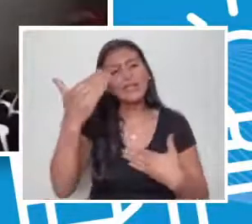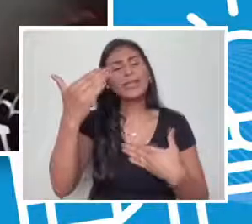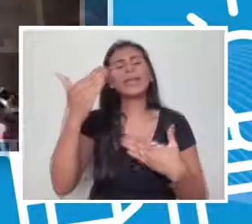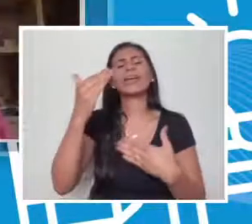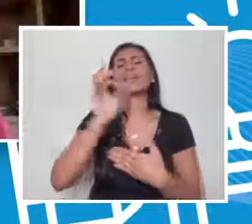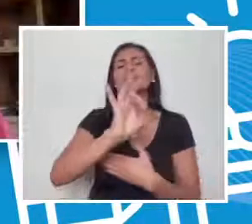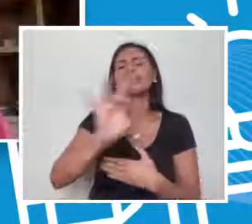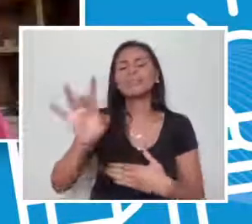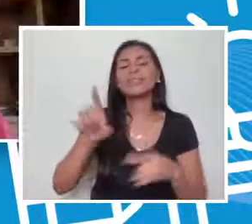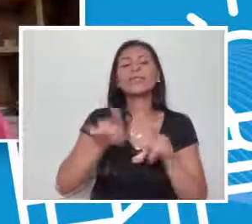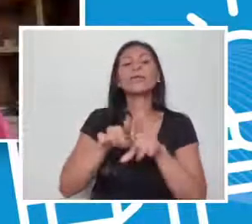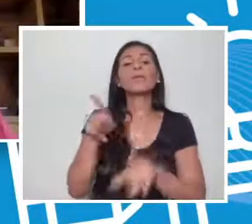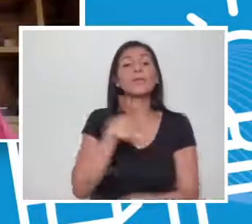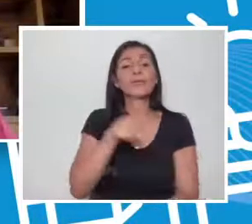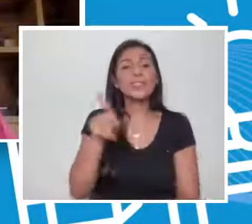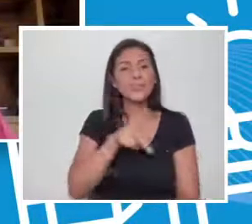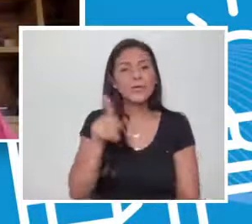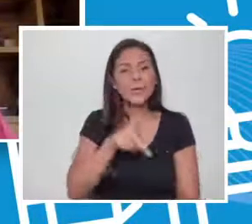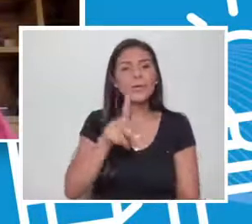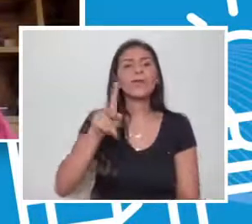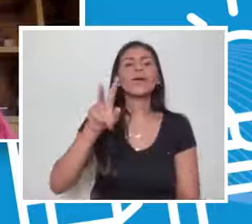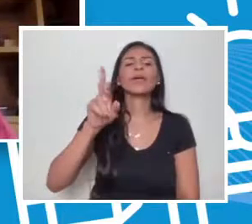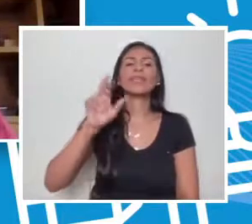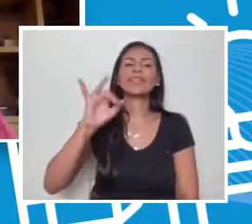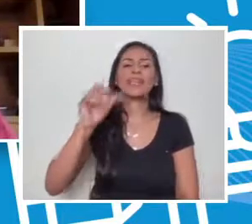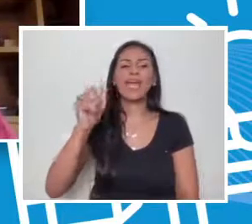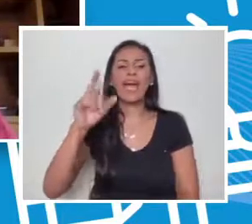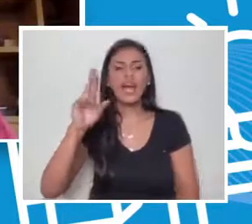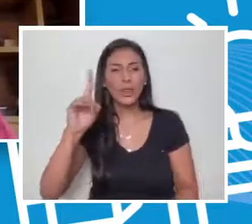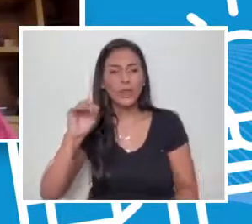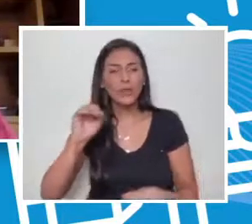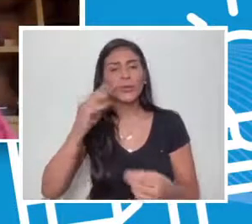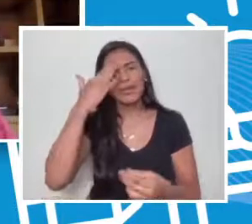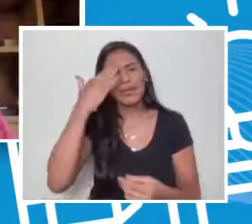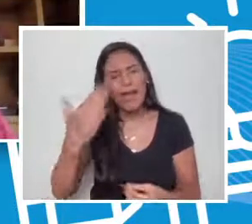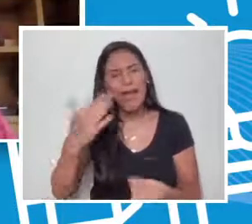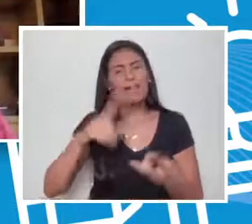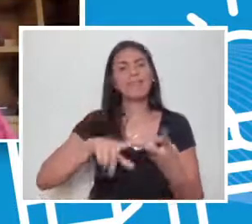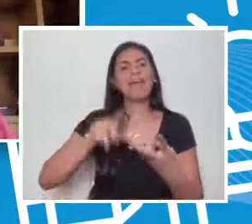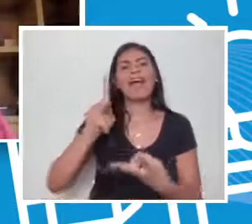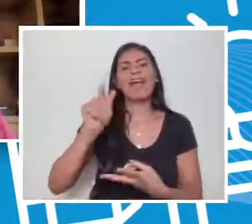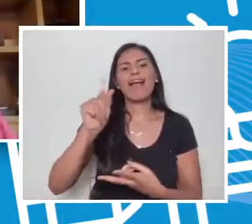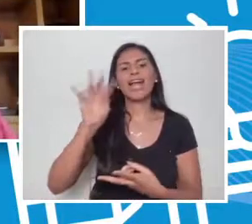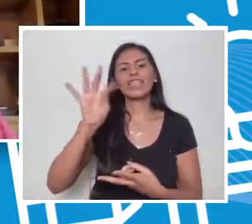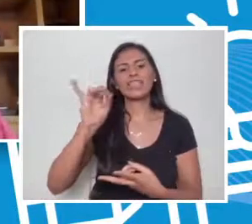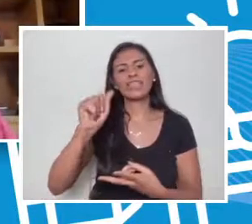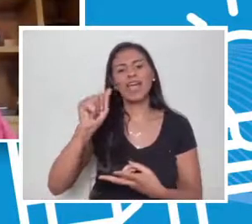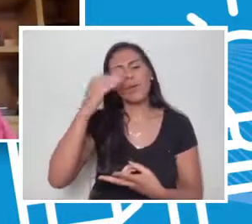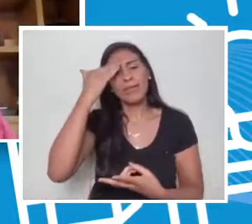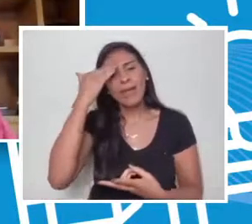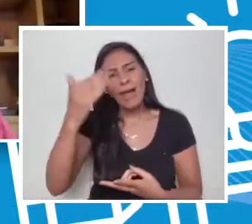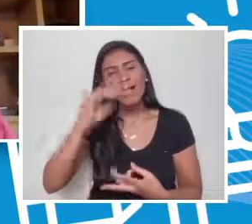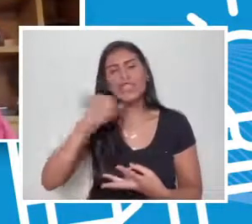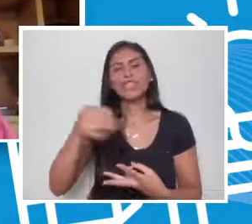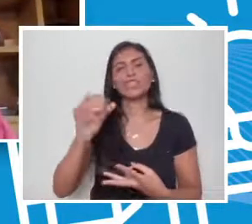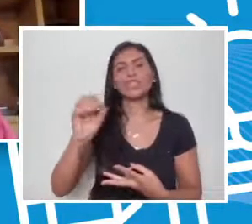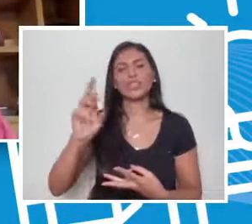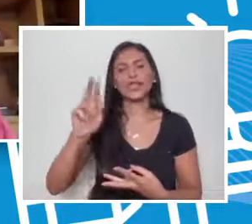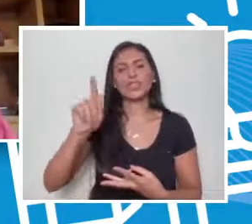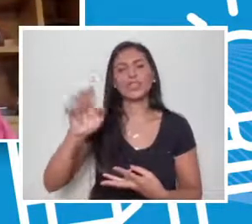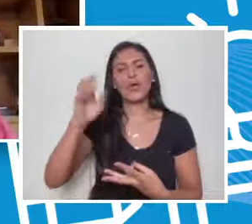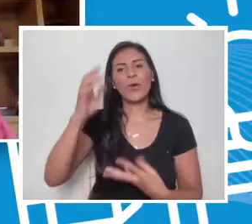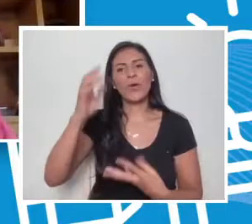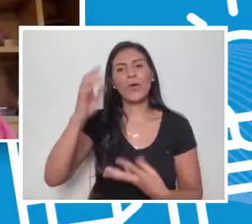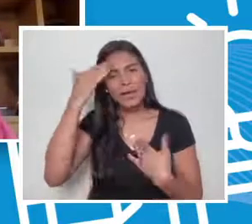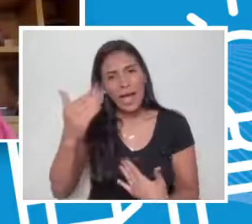Professor Lente, muito obrigado. Professora Kátia, muito obrigado. Professor Lira, muito obrigado. Um abraço em